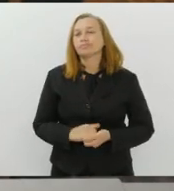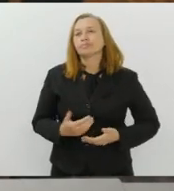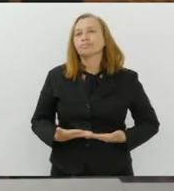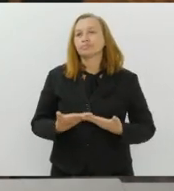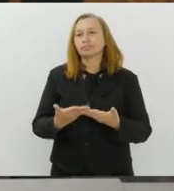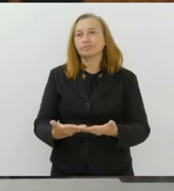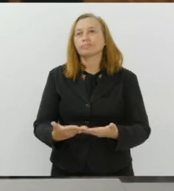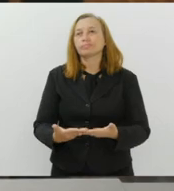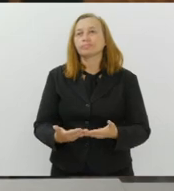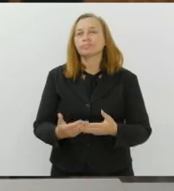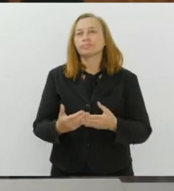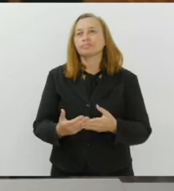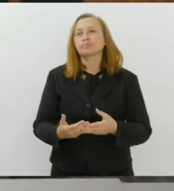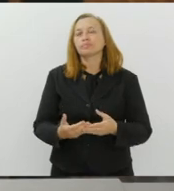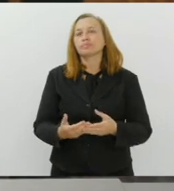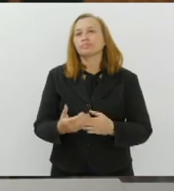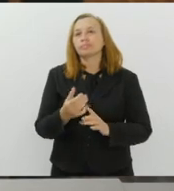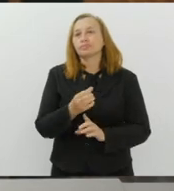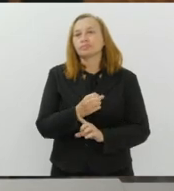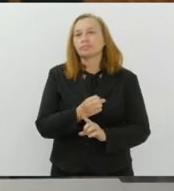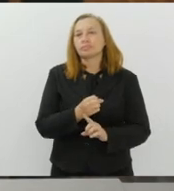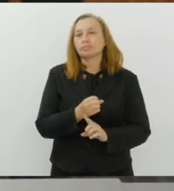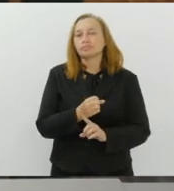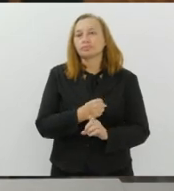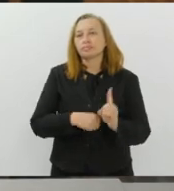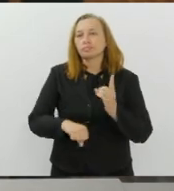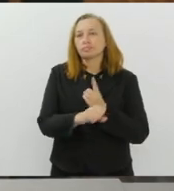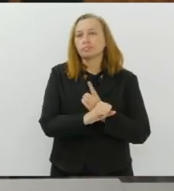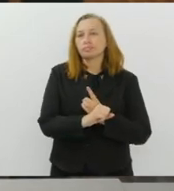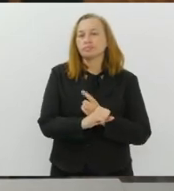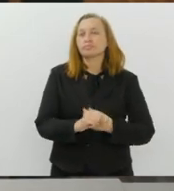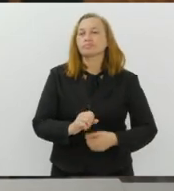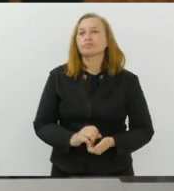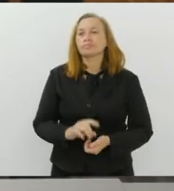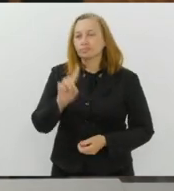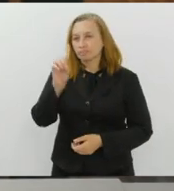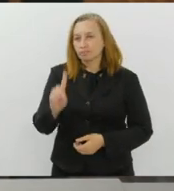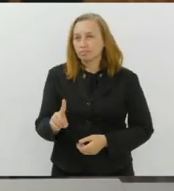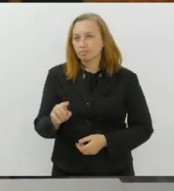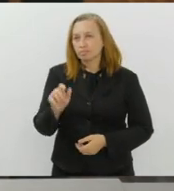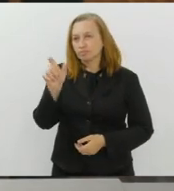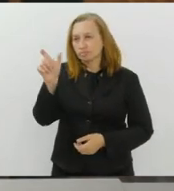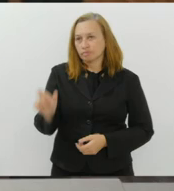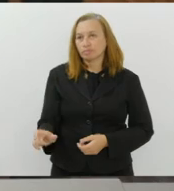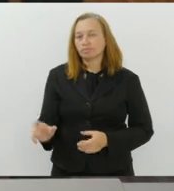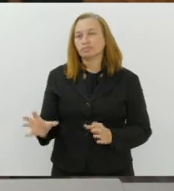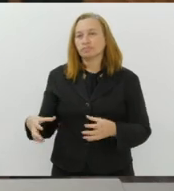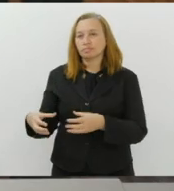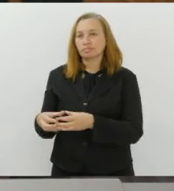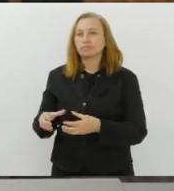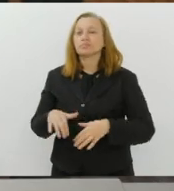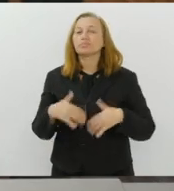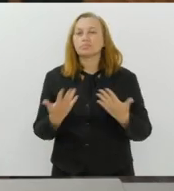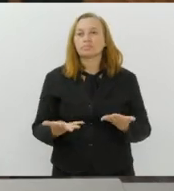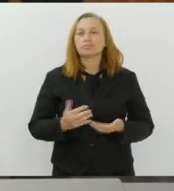ofertados à sociedade para difundir os direitos dessa população.